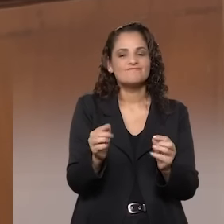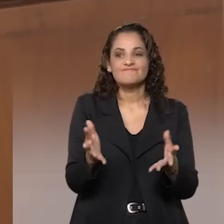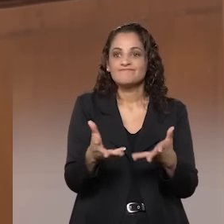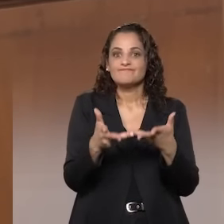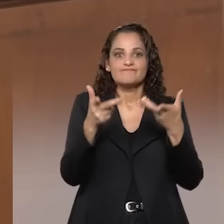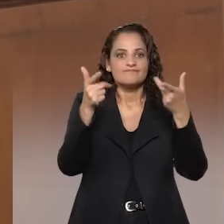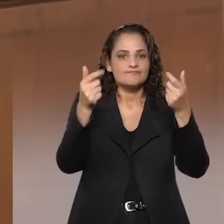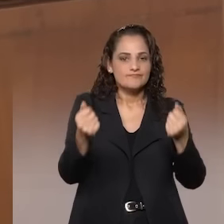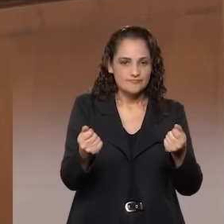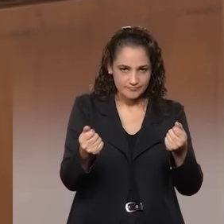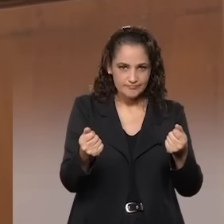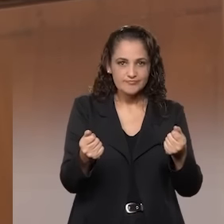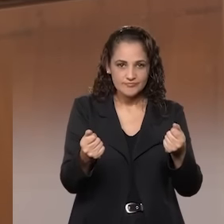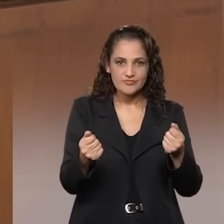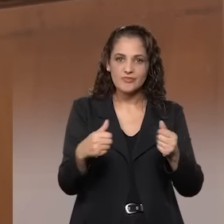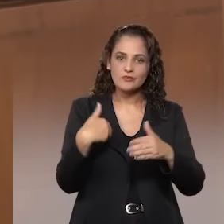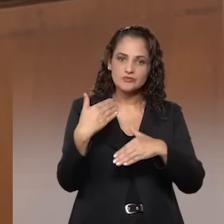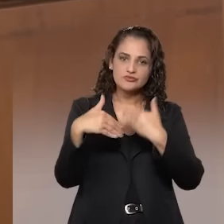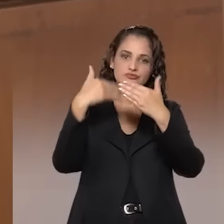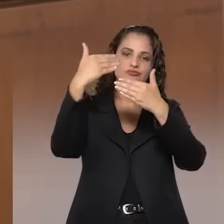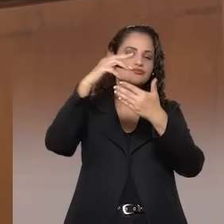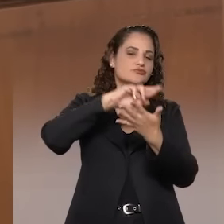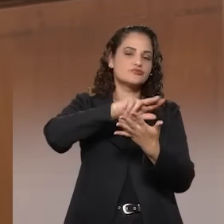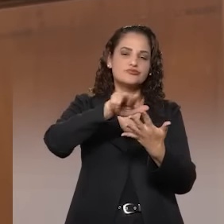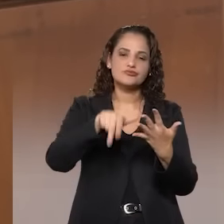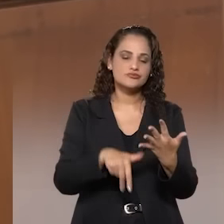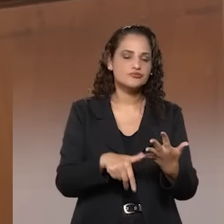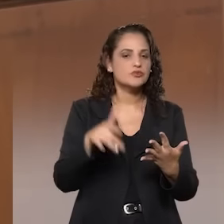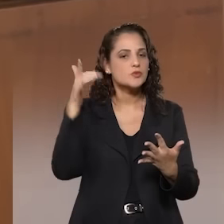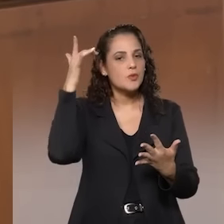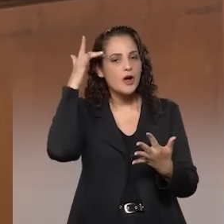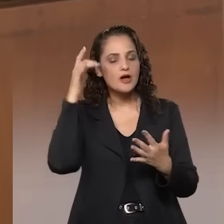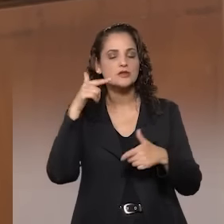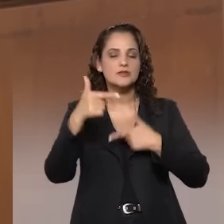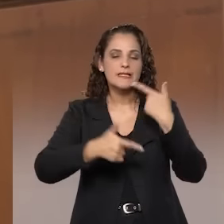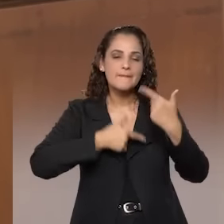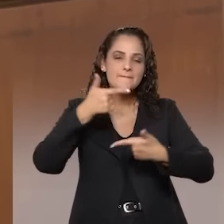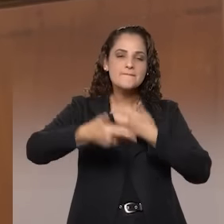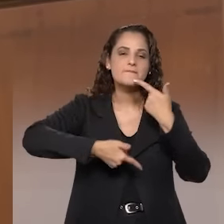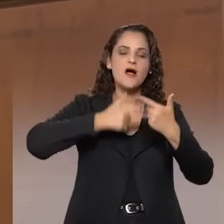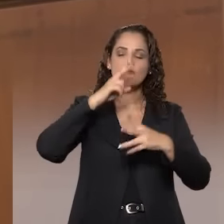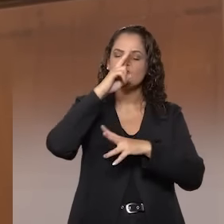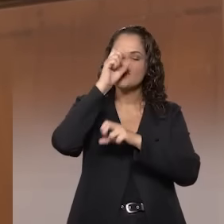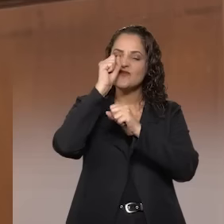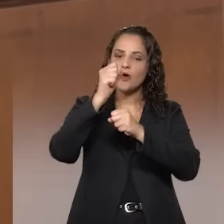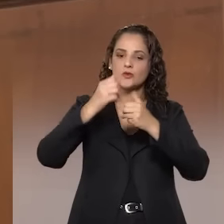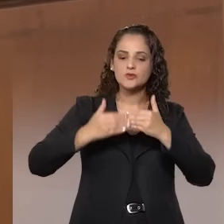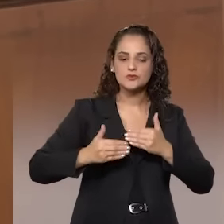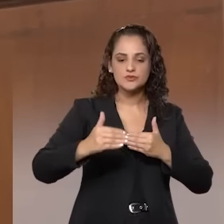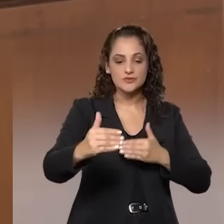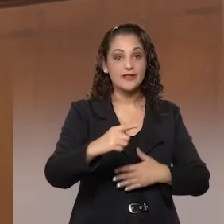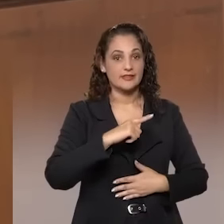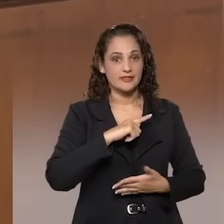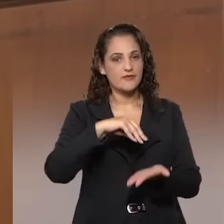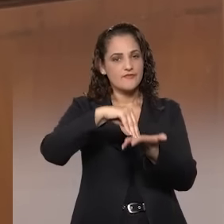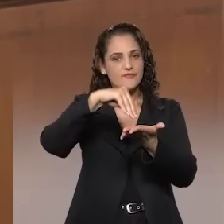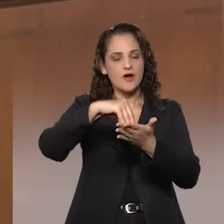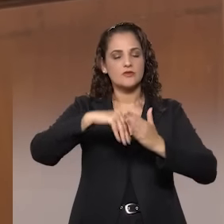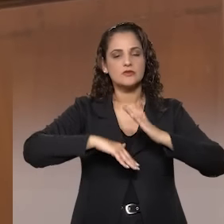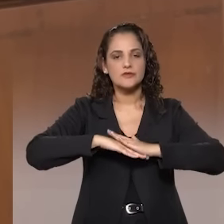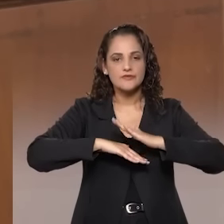sensacional para muitos avanços né então acho que a gente tem um trabalho bastante forte pela frente ainda para fazer